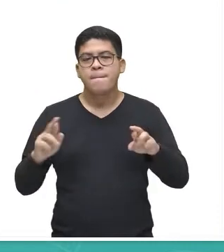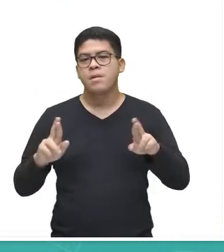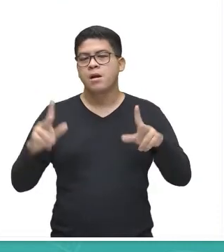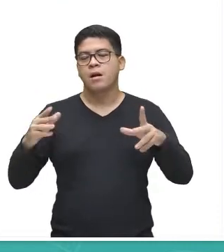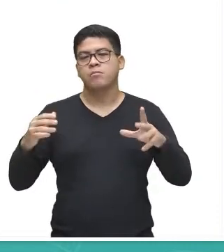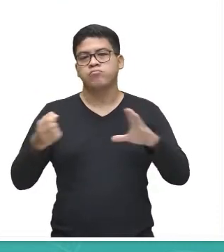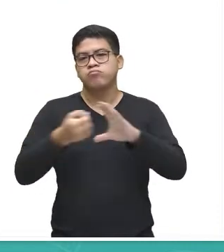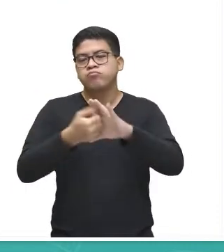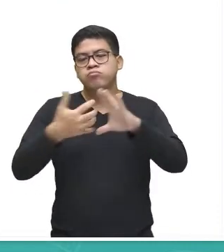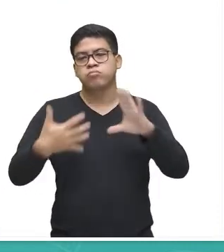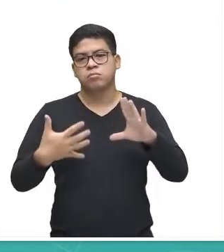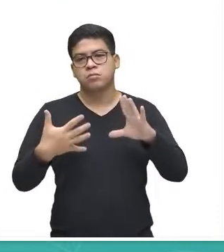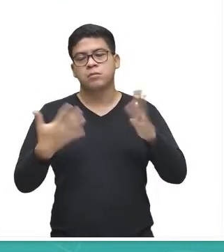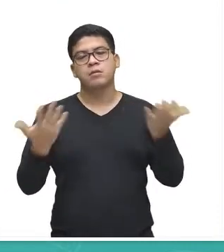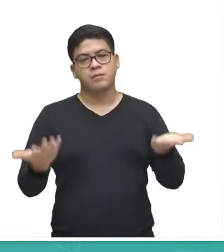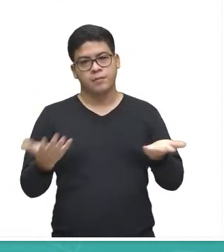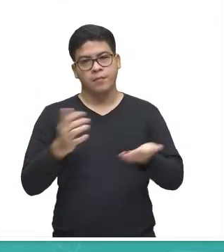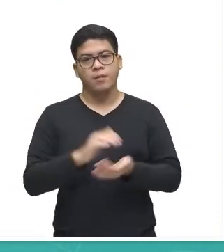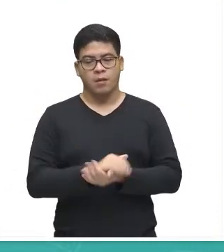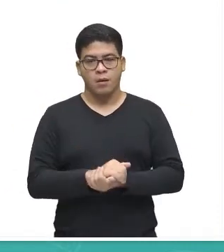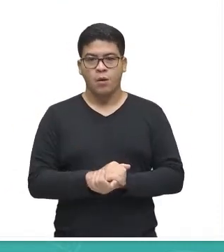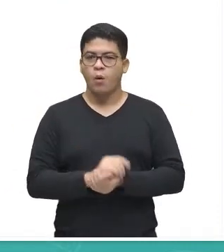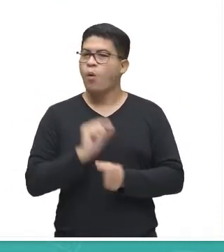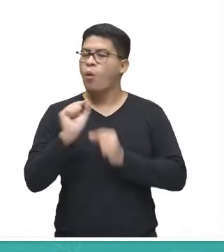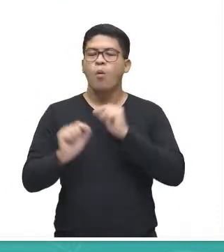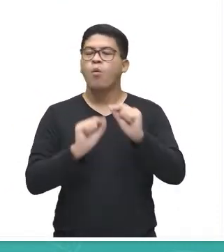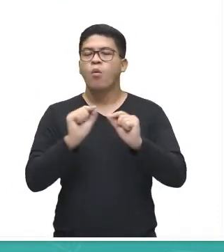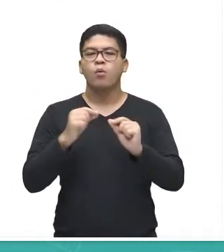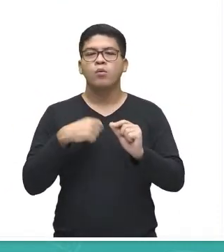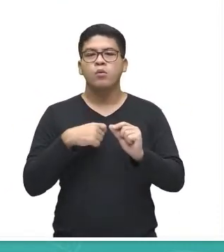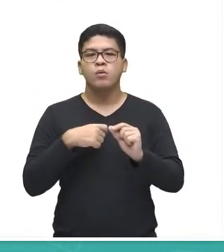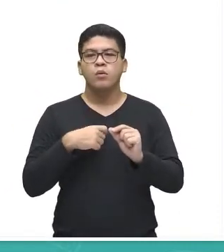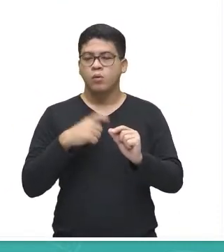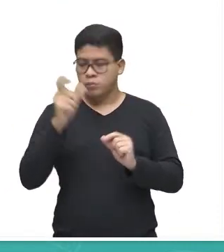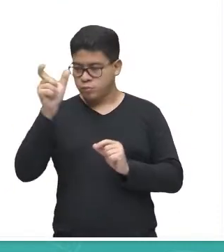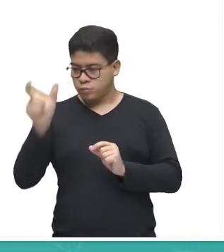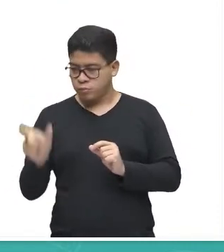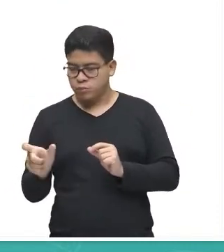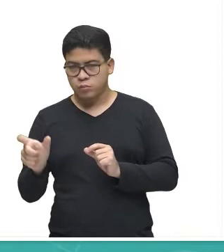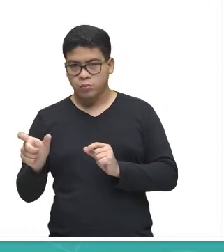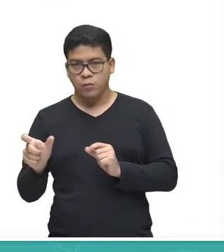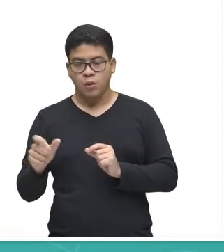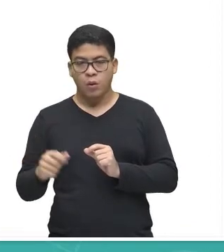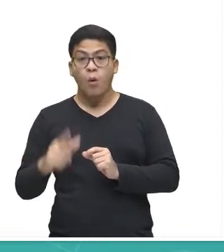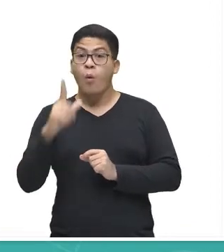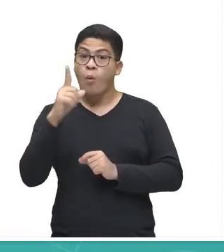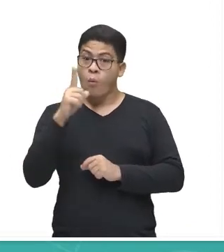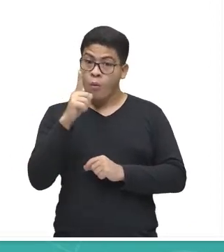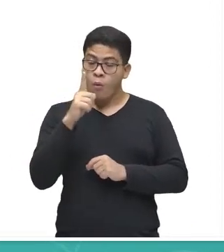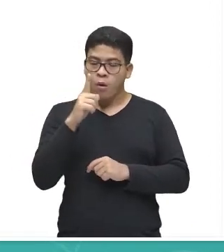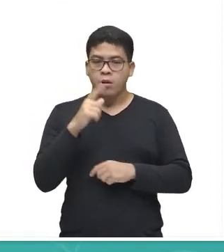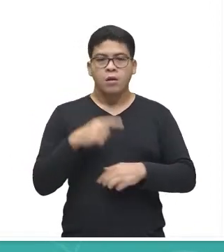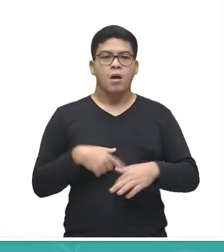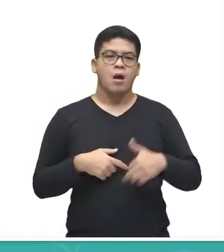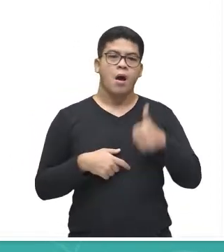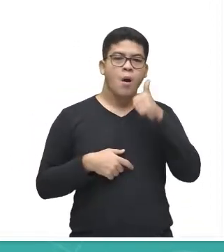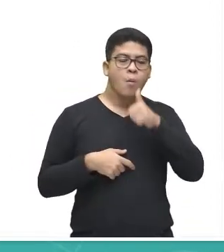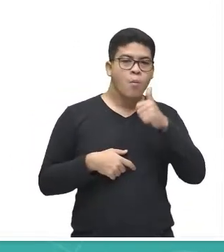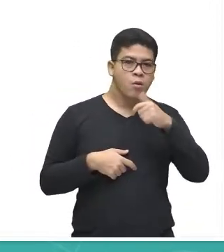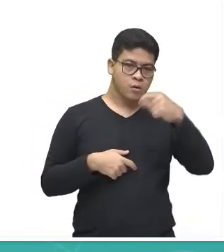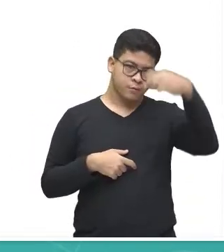os caracteres primários, professores? O que diferencia o homem, o pênis, e a mulher, a vagina?